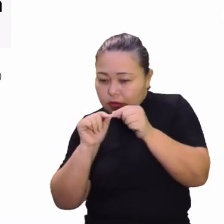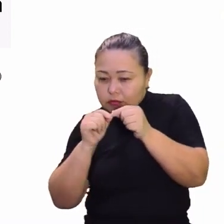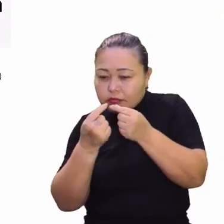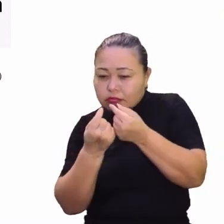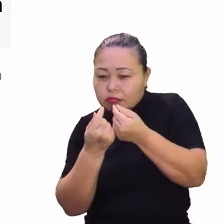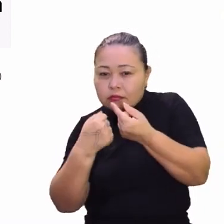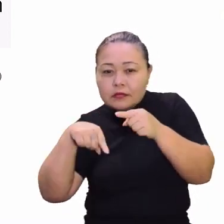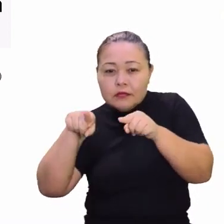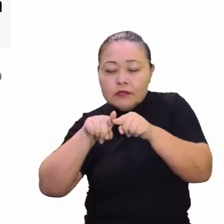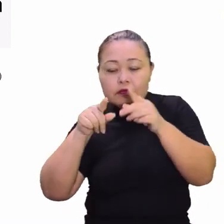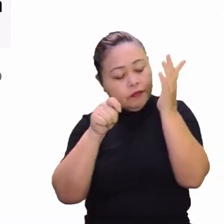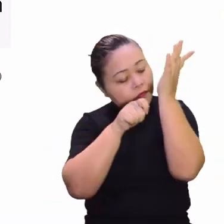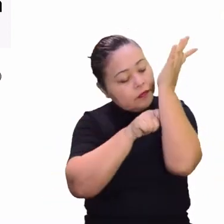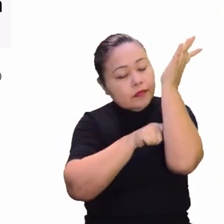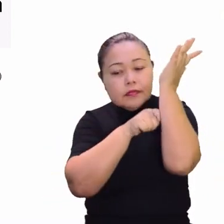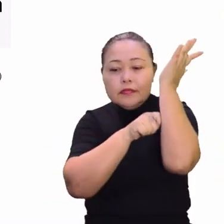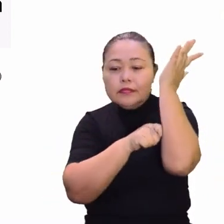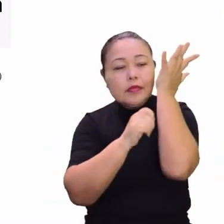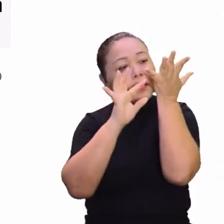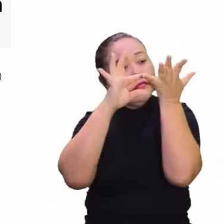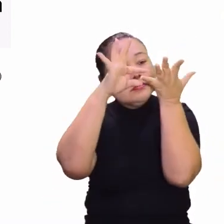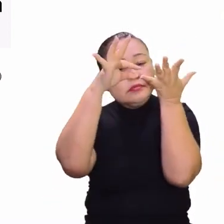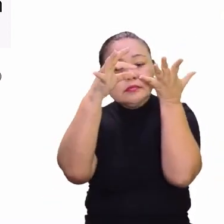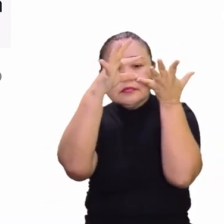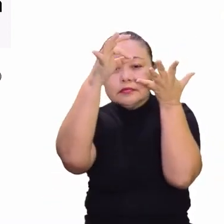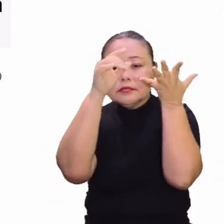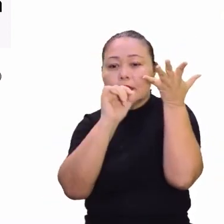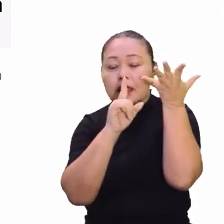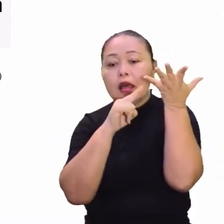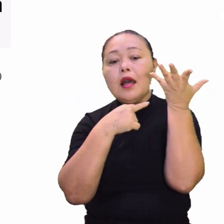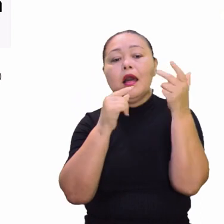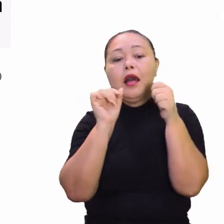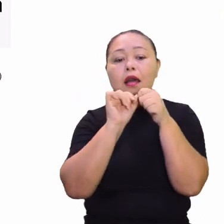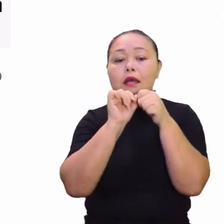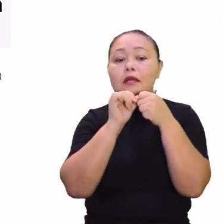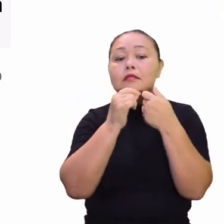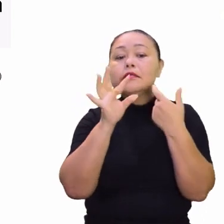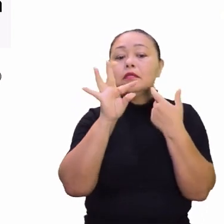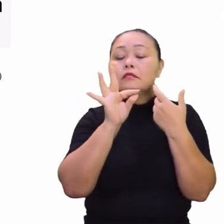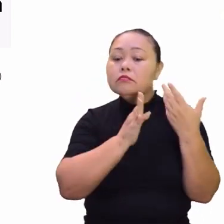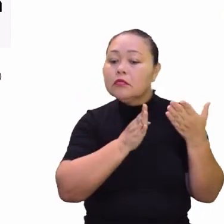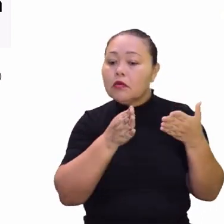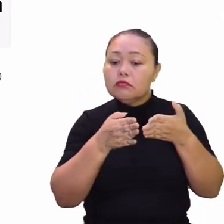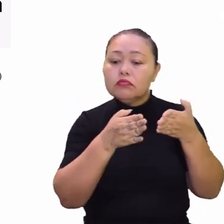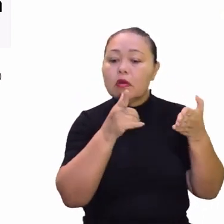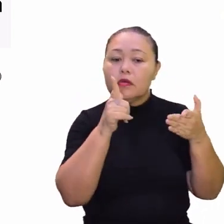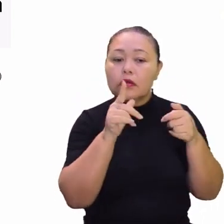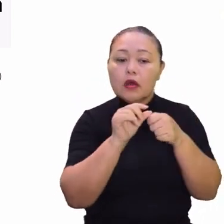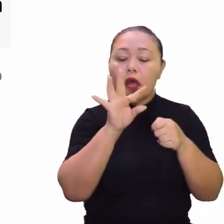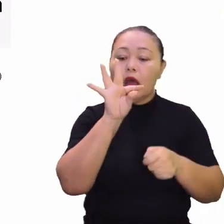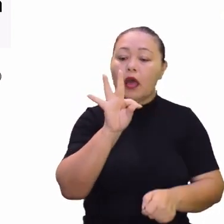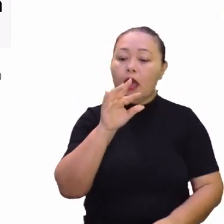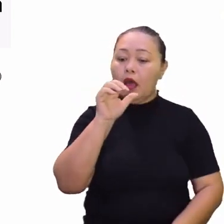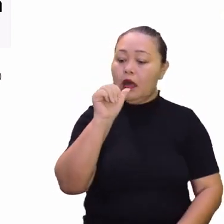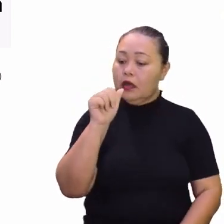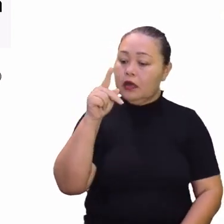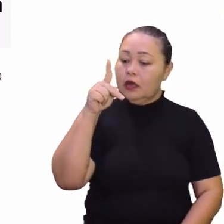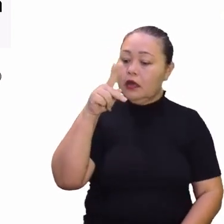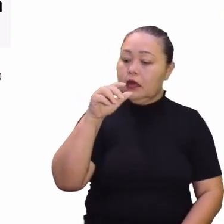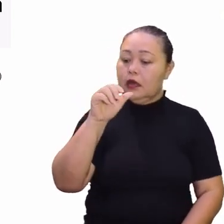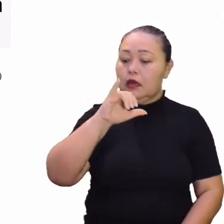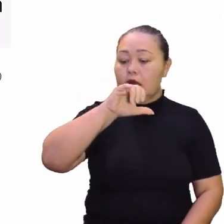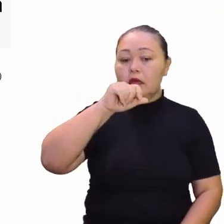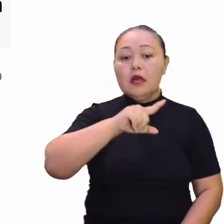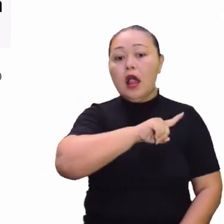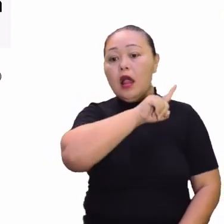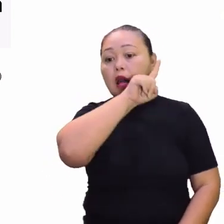de seringas da Amazônia, ó, entre os rios Tapajós e Madeira, e ele mandou essas sementes